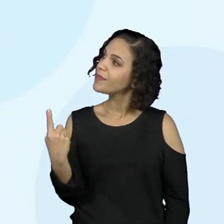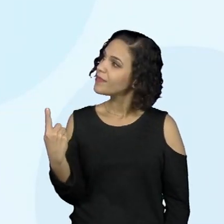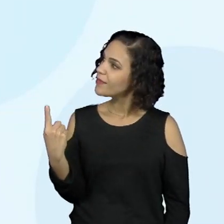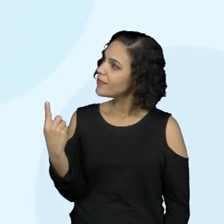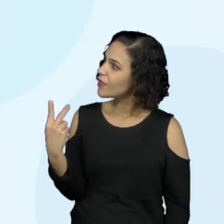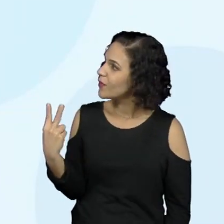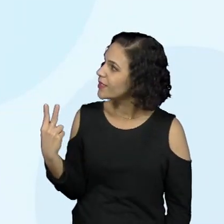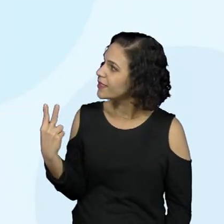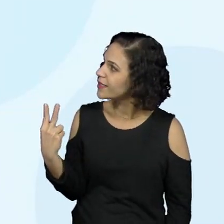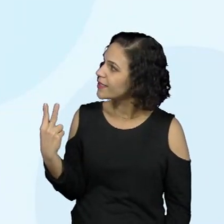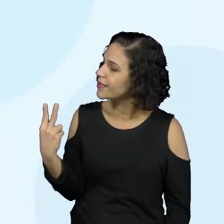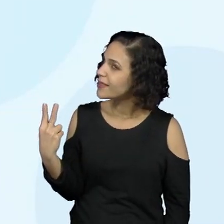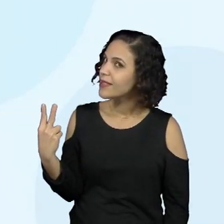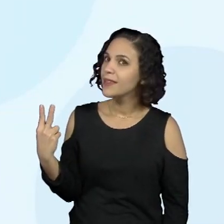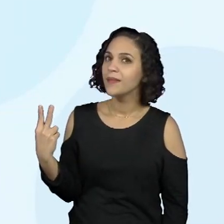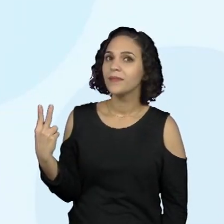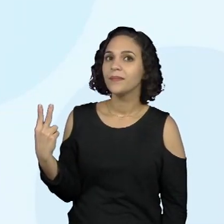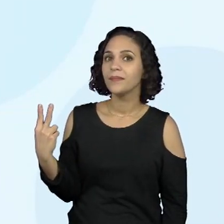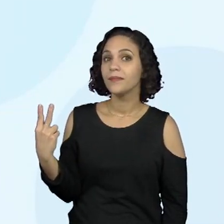2,